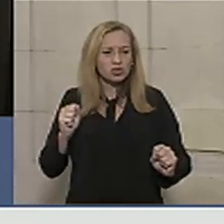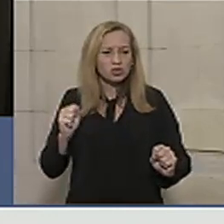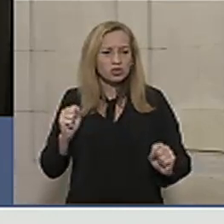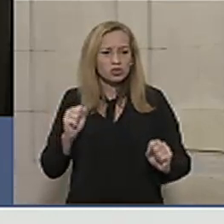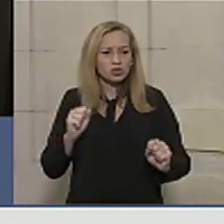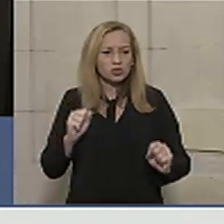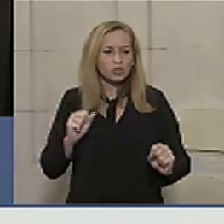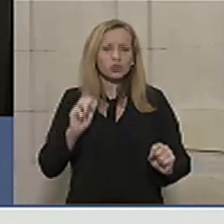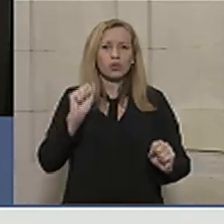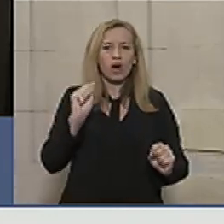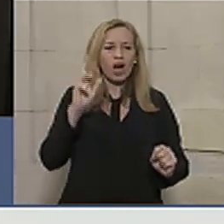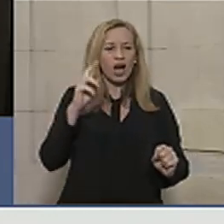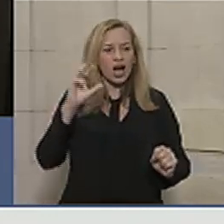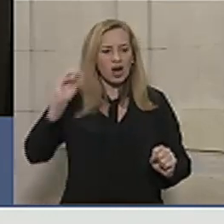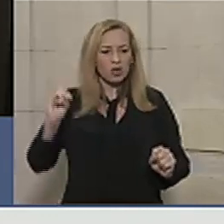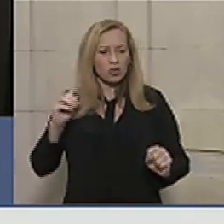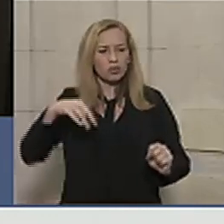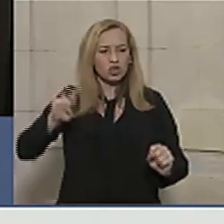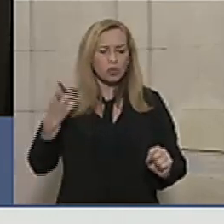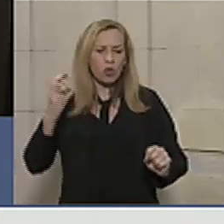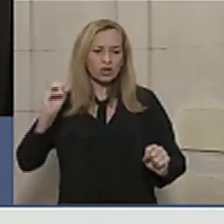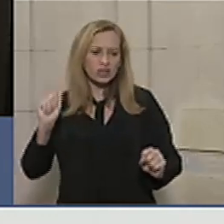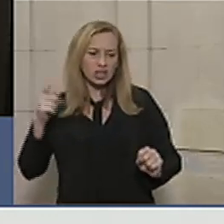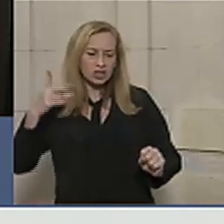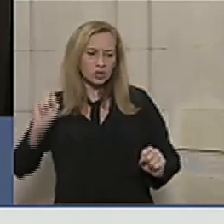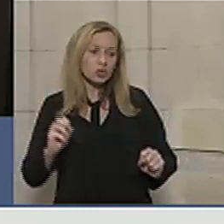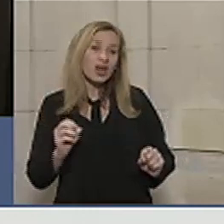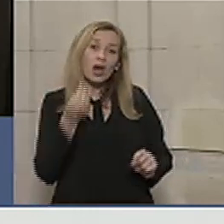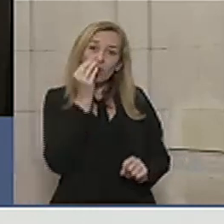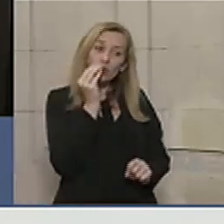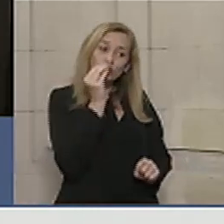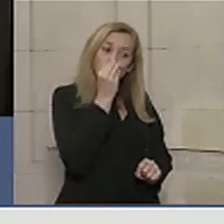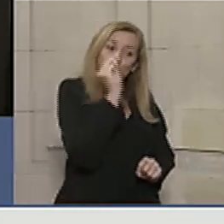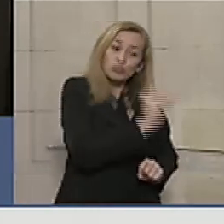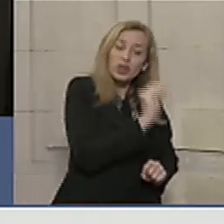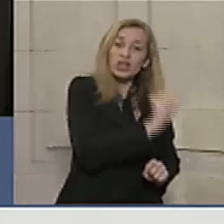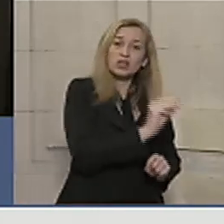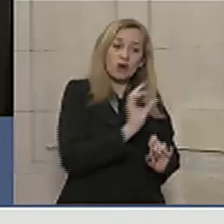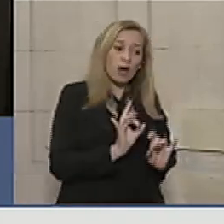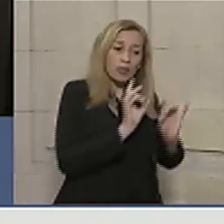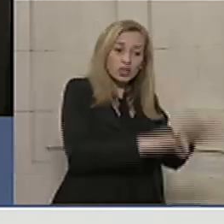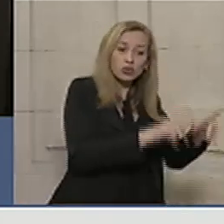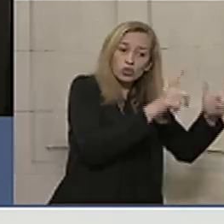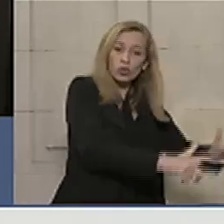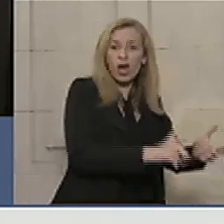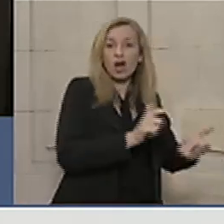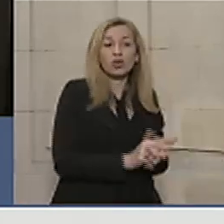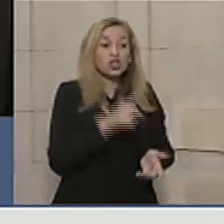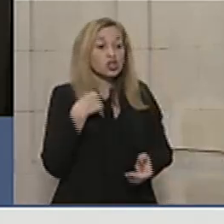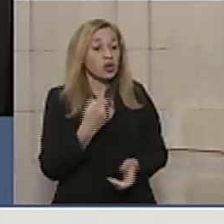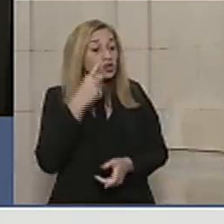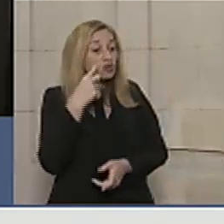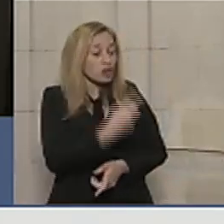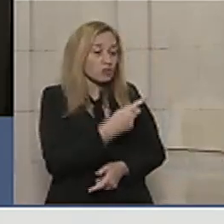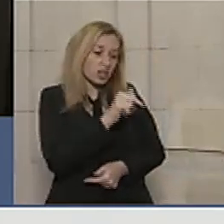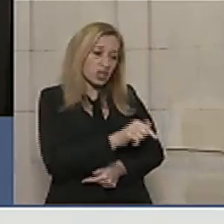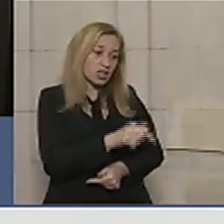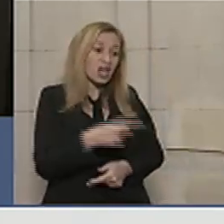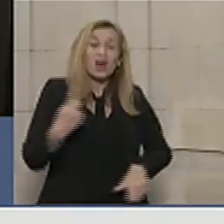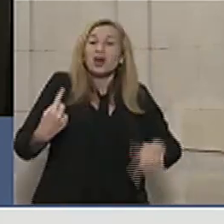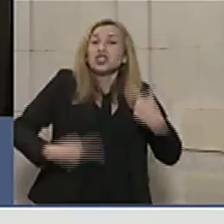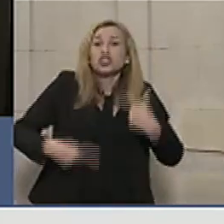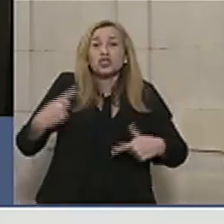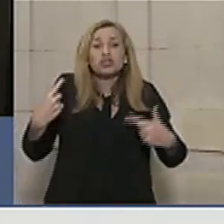arco metropolitano era o total abandono. E o que nós assistimos aqui era uma disputa sem